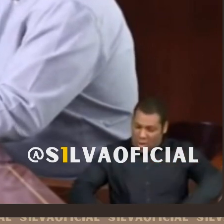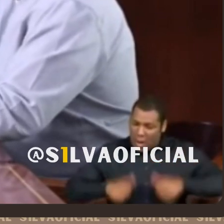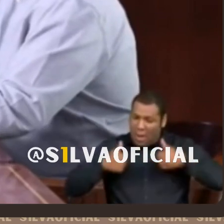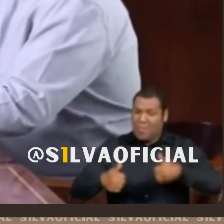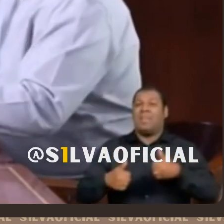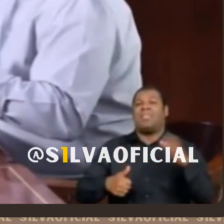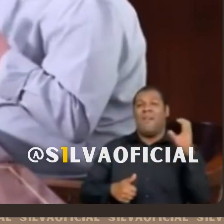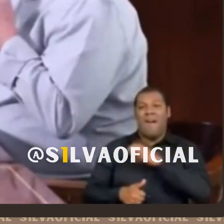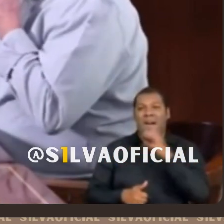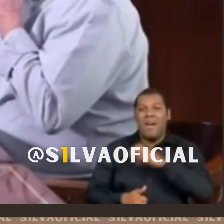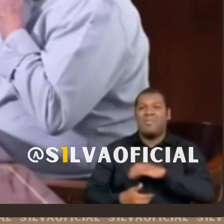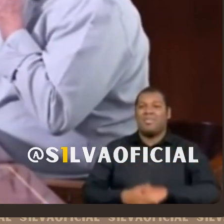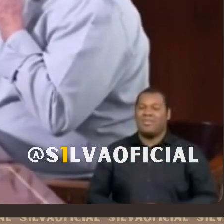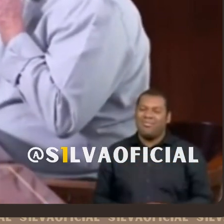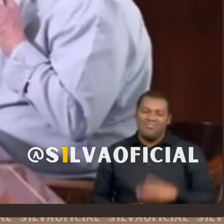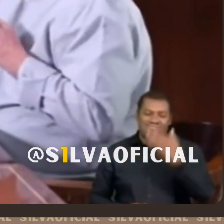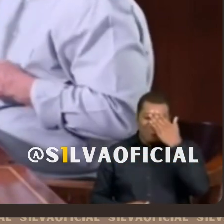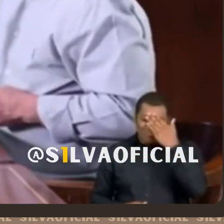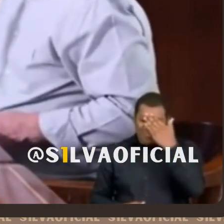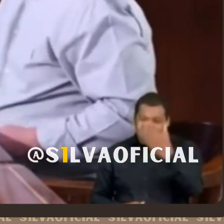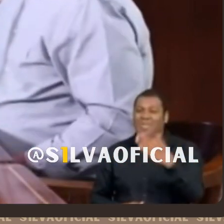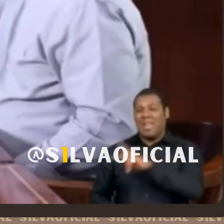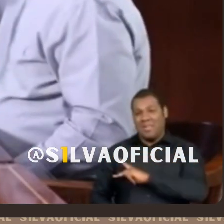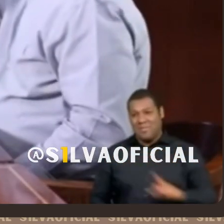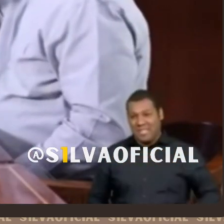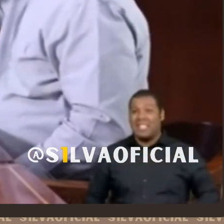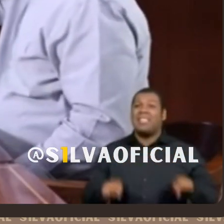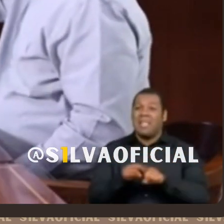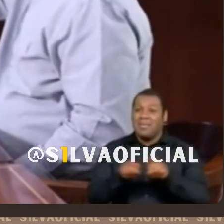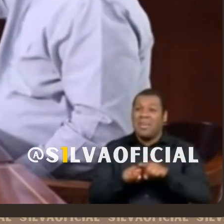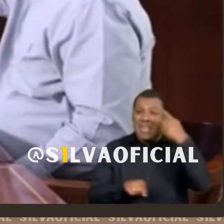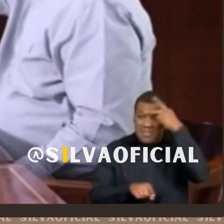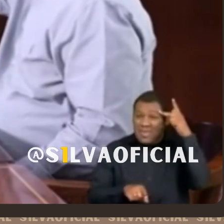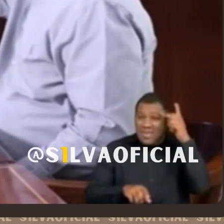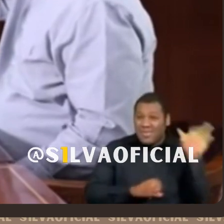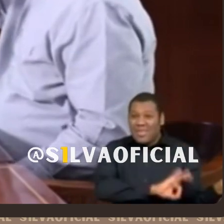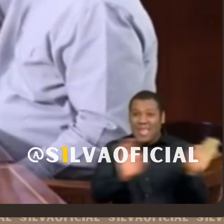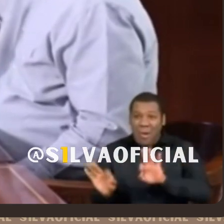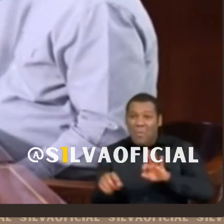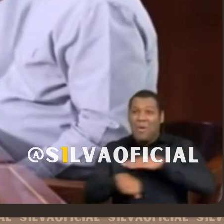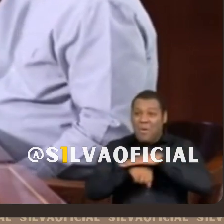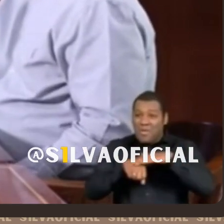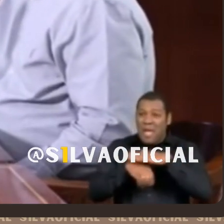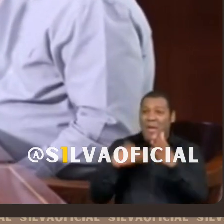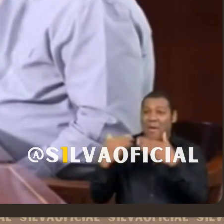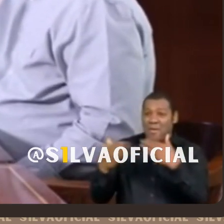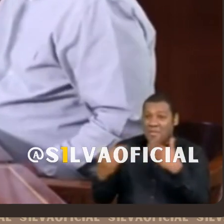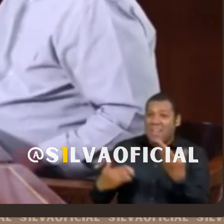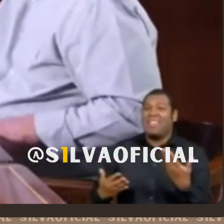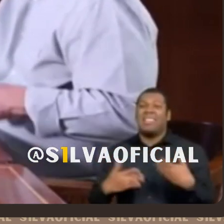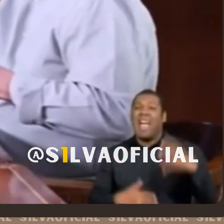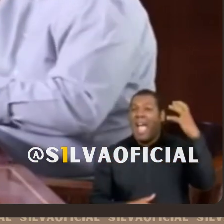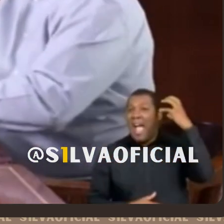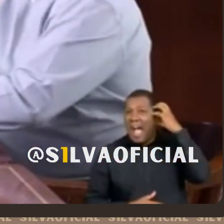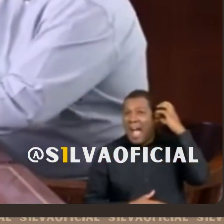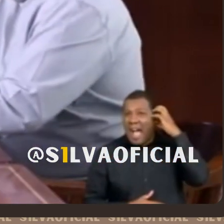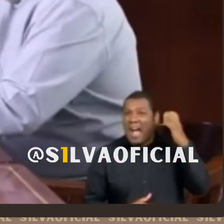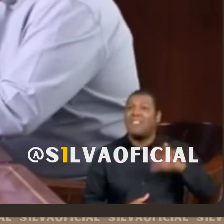aqui a nossa conversa hoje pelas rádios. Vocês podem ver depois pelo Spotify, obviamente pelo YouTube. Enfim, a gente